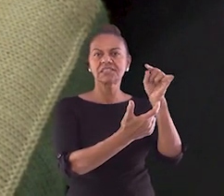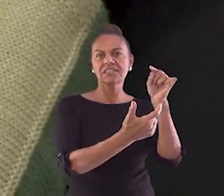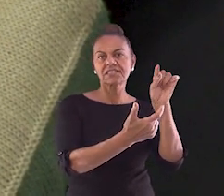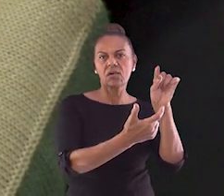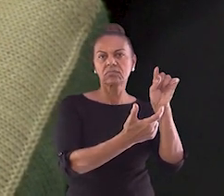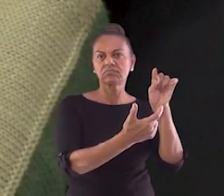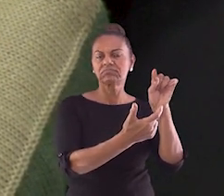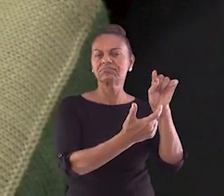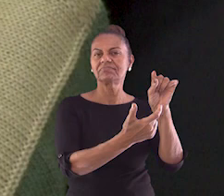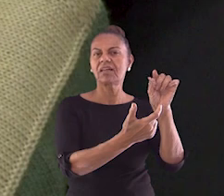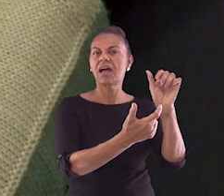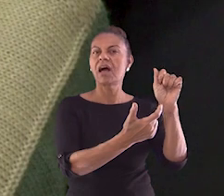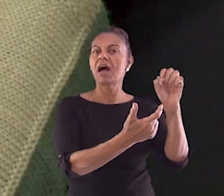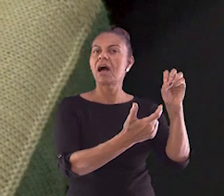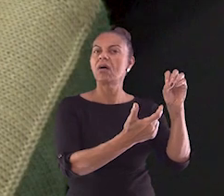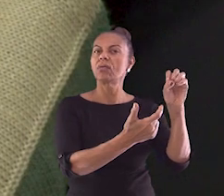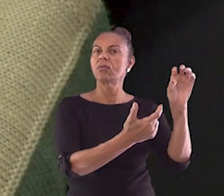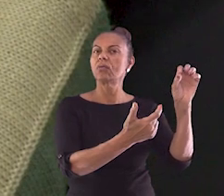ao